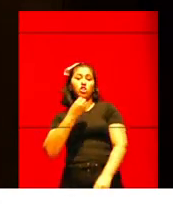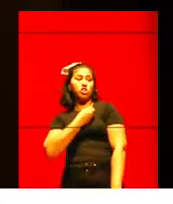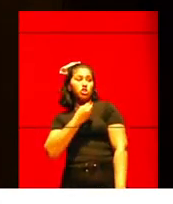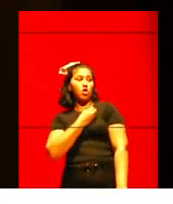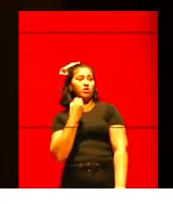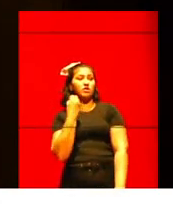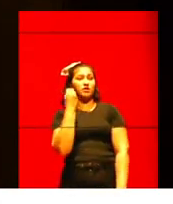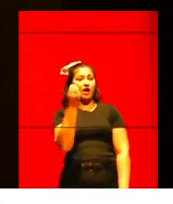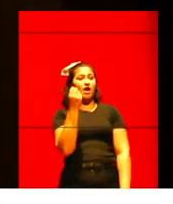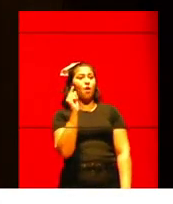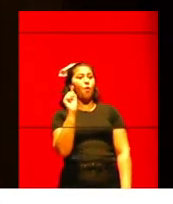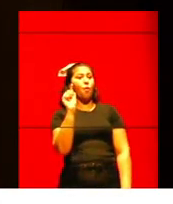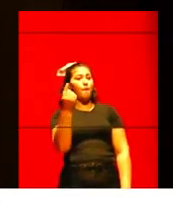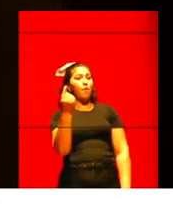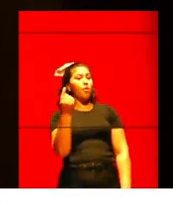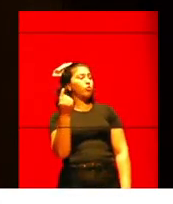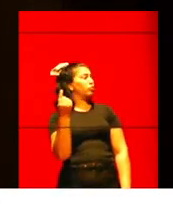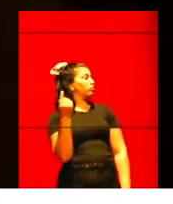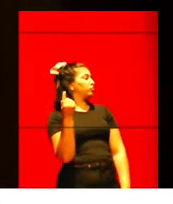Sou